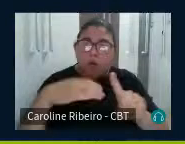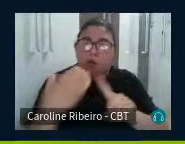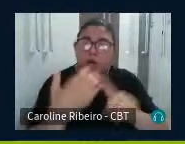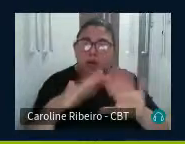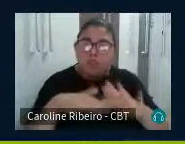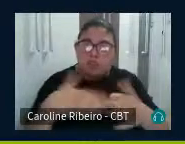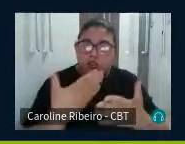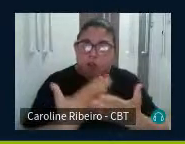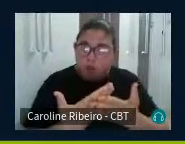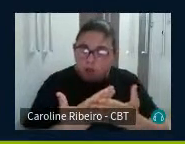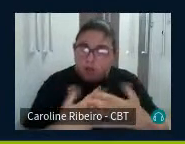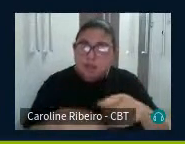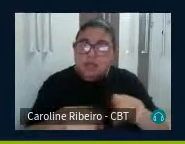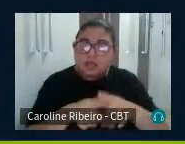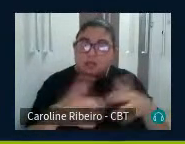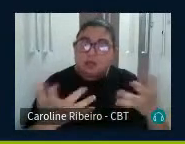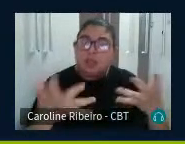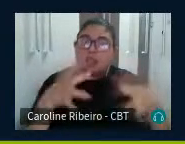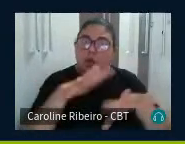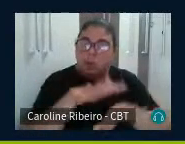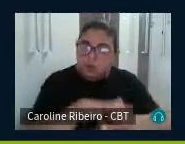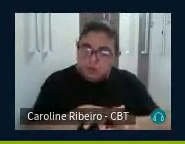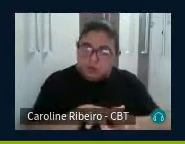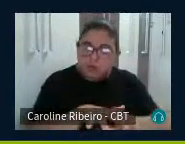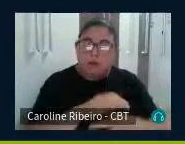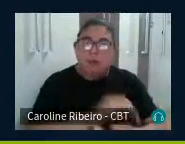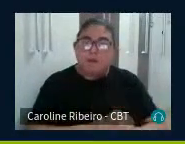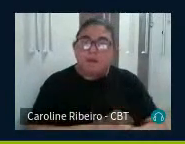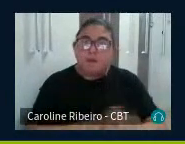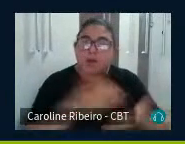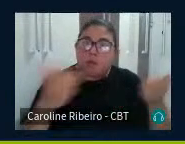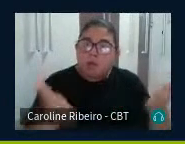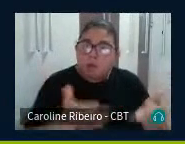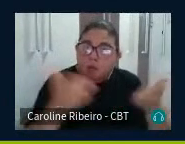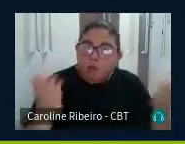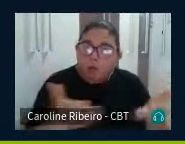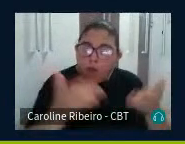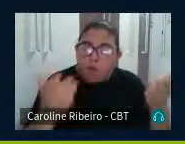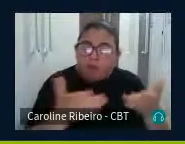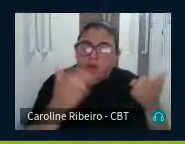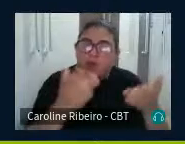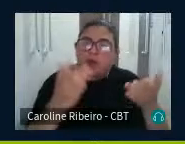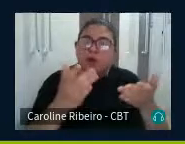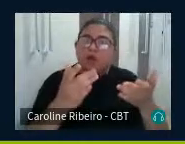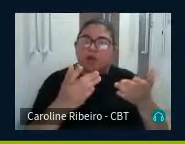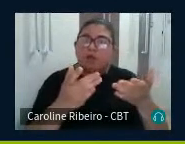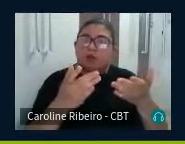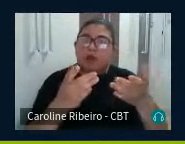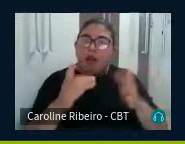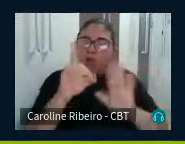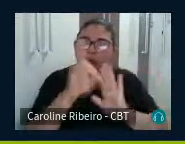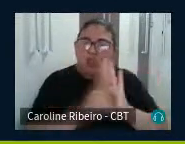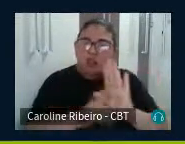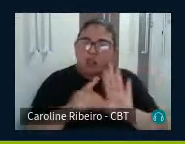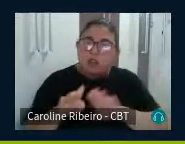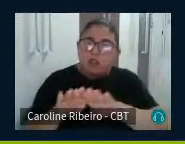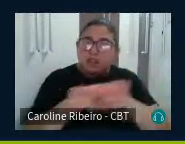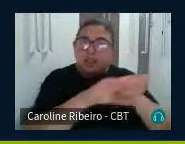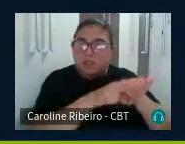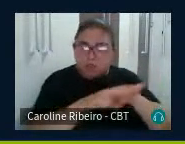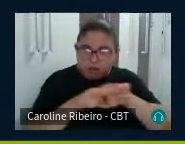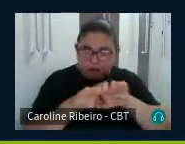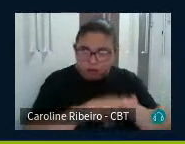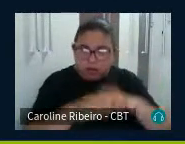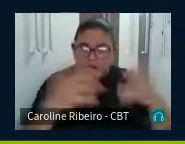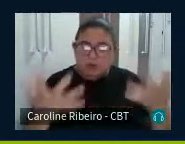inclusiva e promover de forma democrática ações e concepções inclusivas. Nessas